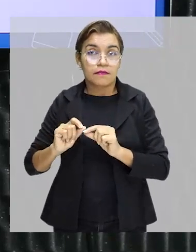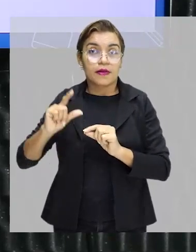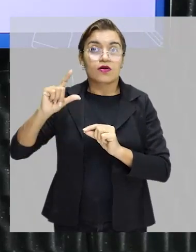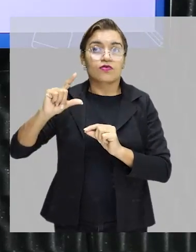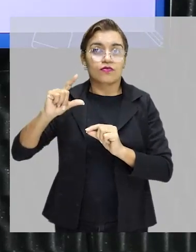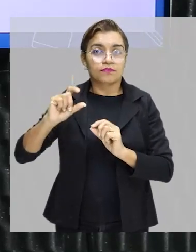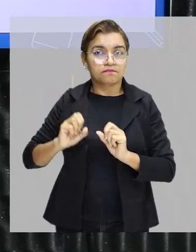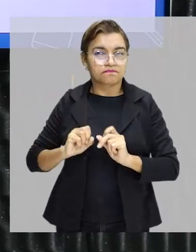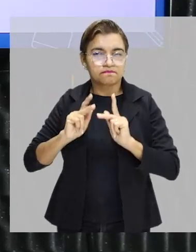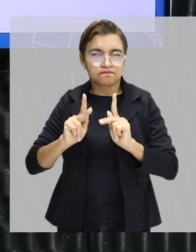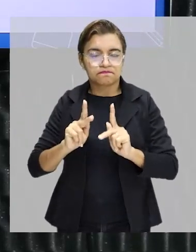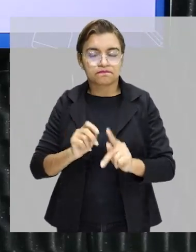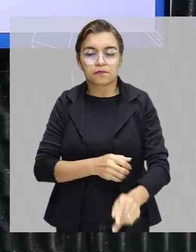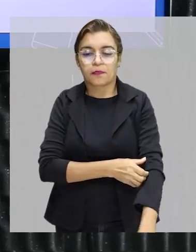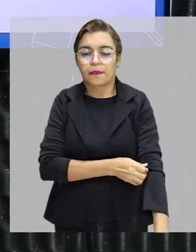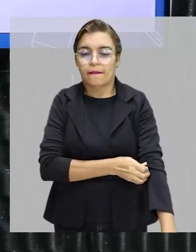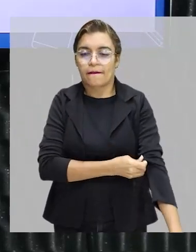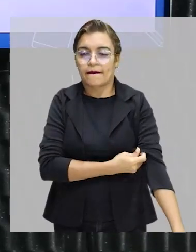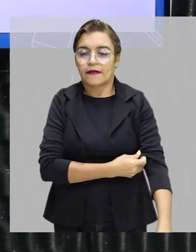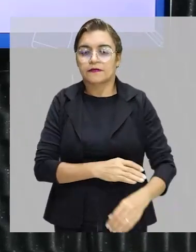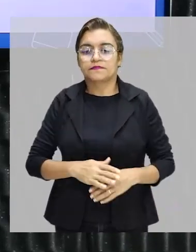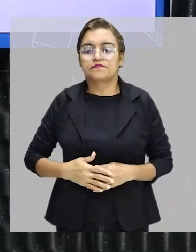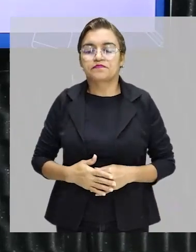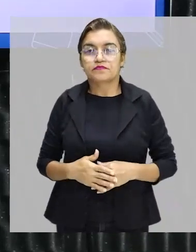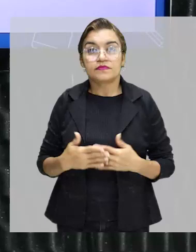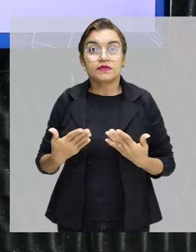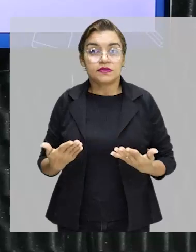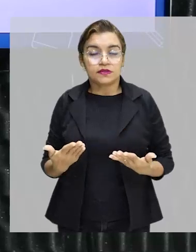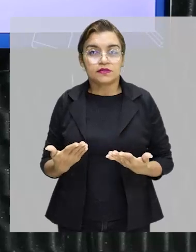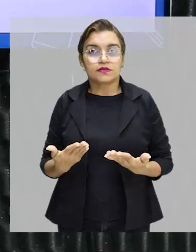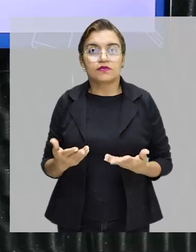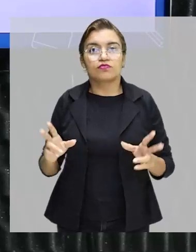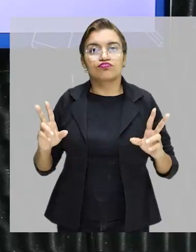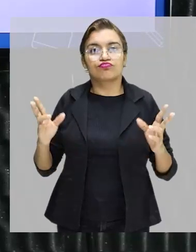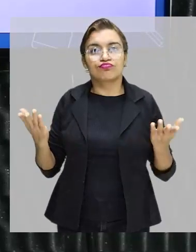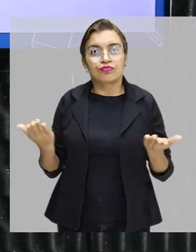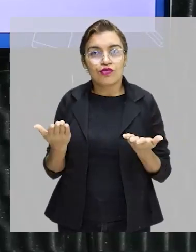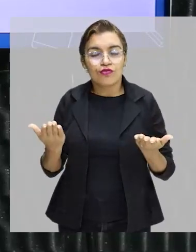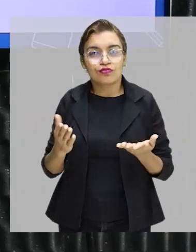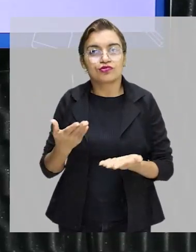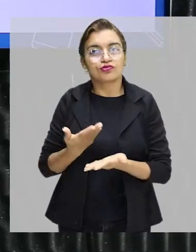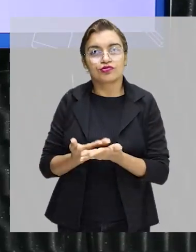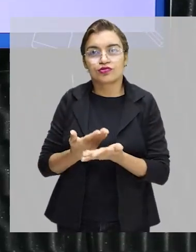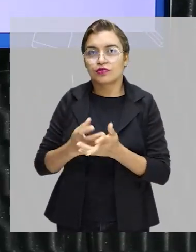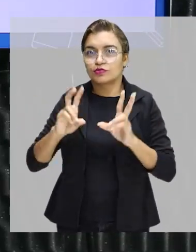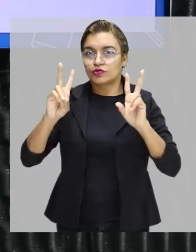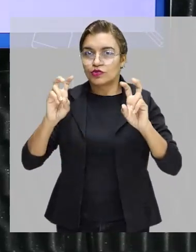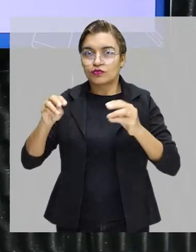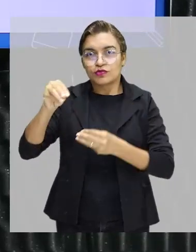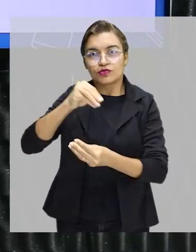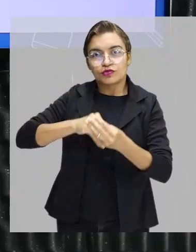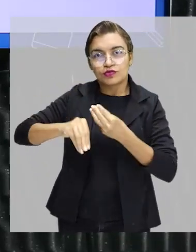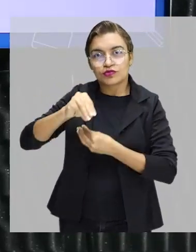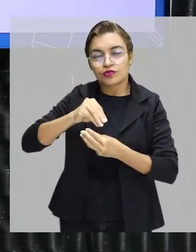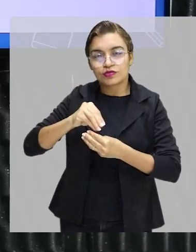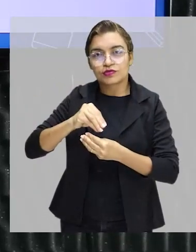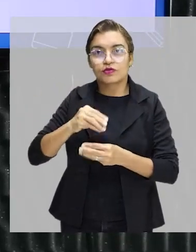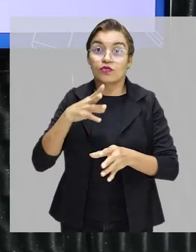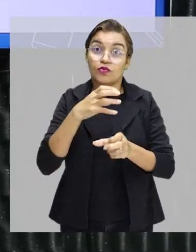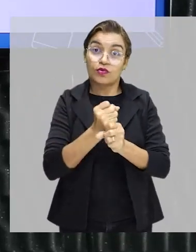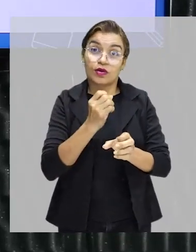elevada. Show de bola, turminha? Então, um pouquinho sobre soluções, certo? Principalmente o cálculo